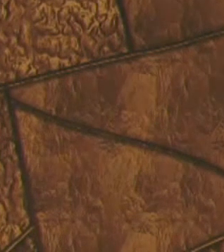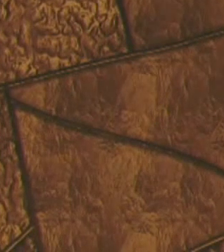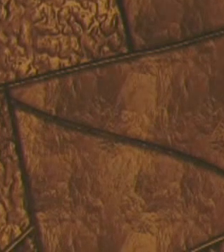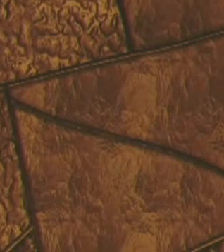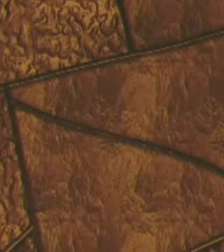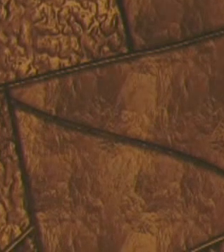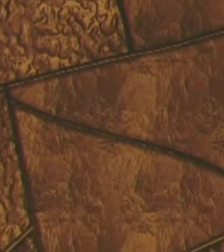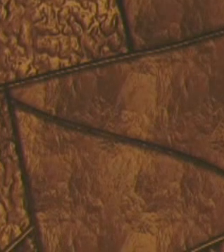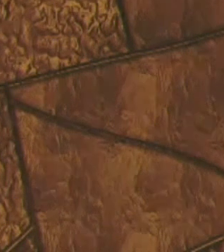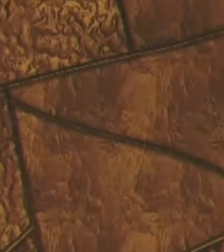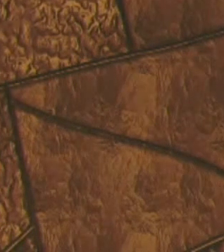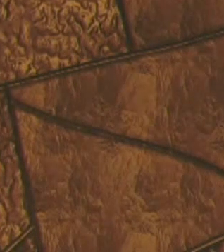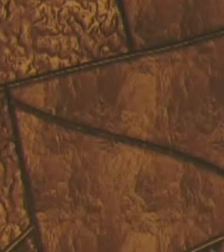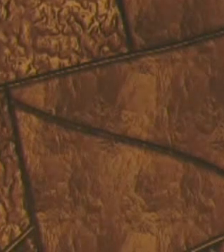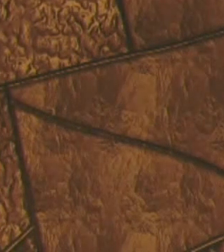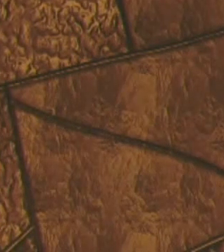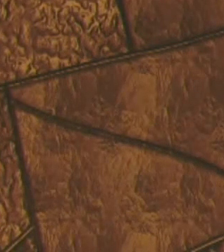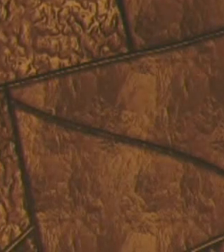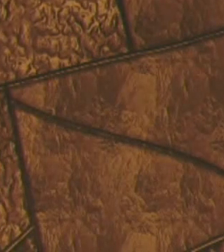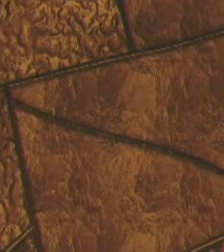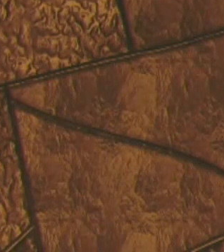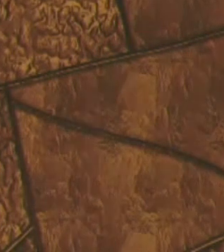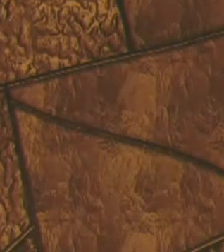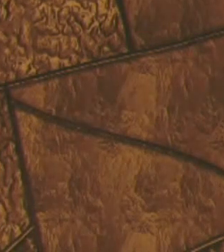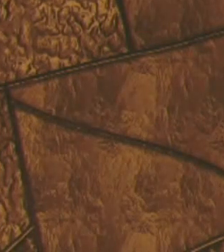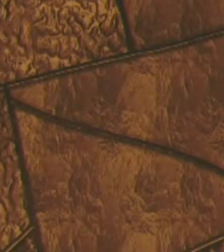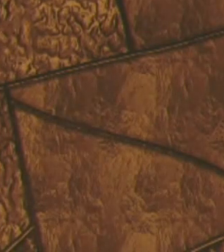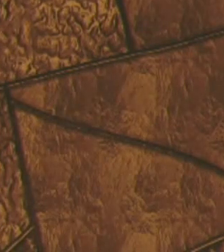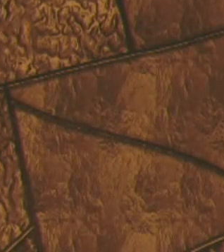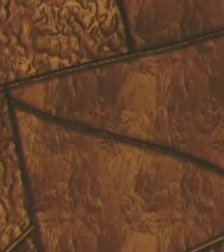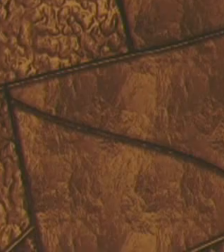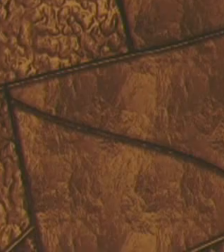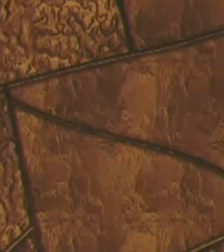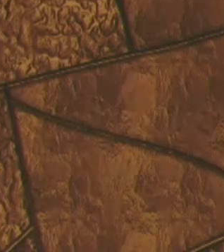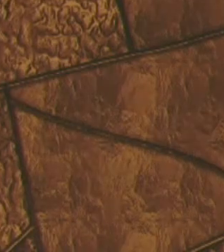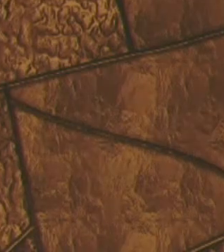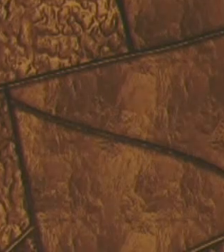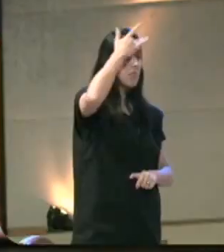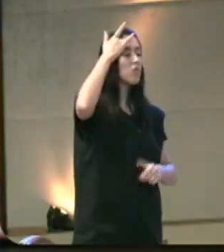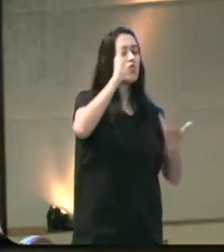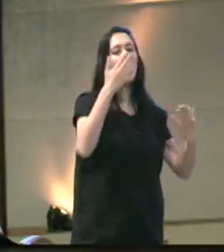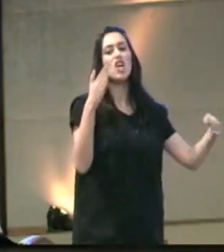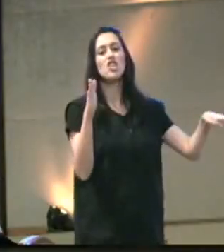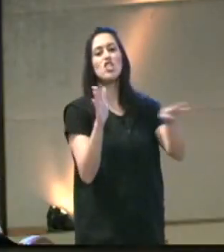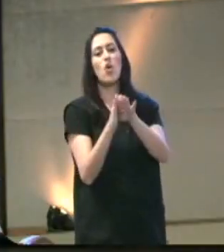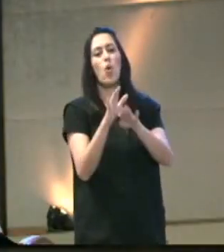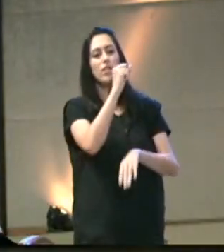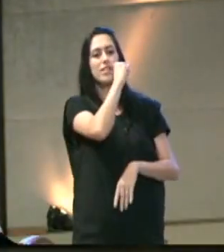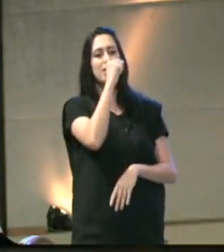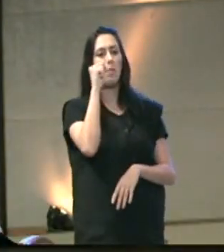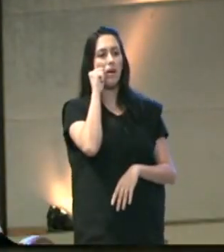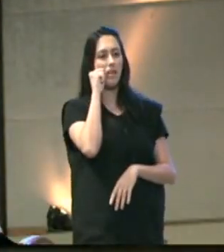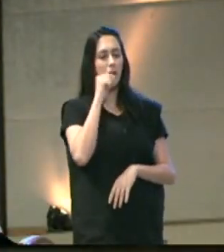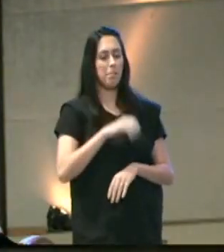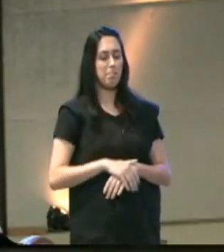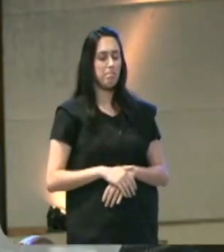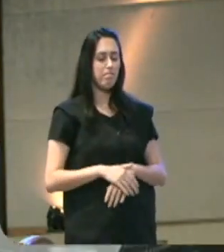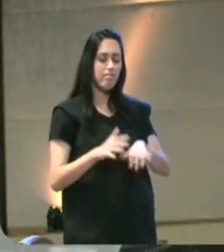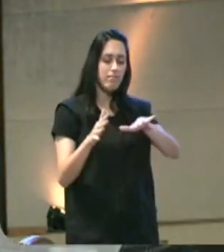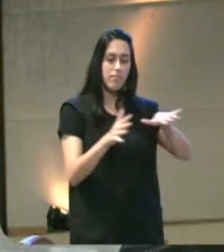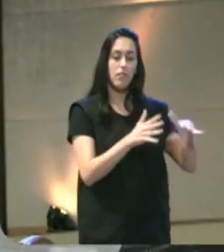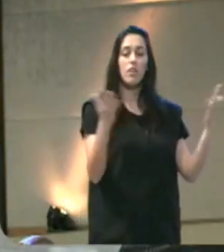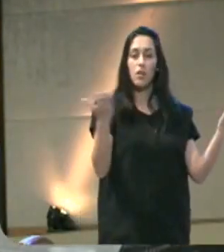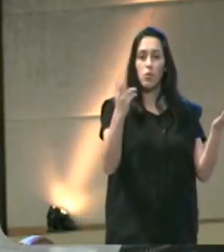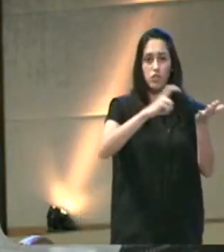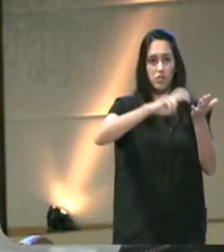abriu-lhes os olhos, e eles viram que estavam dentro de Samaria. Hoje pela manhã a gente começou a estudar esse